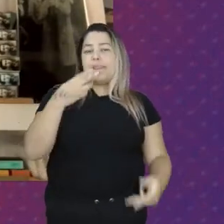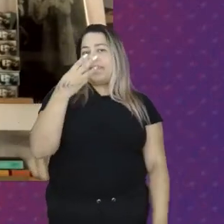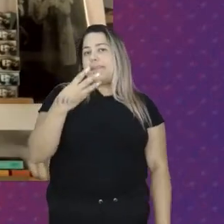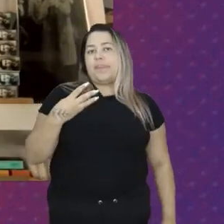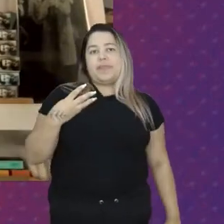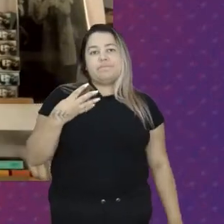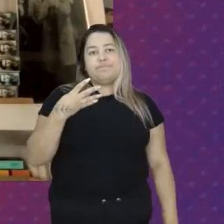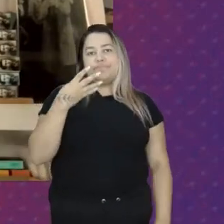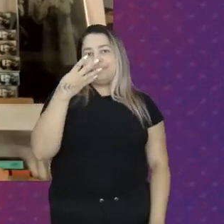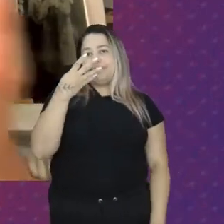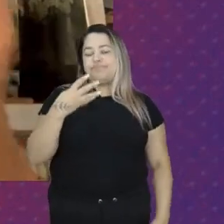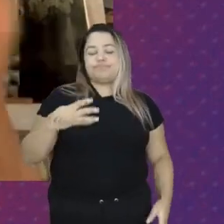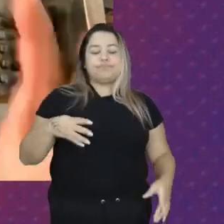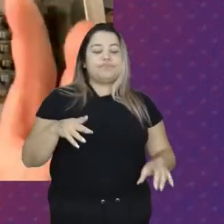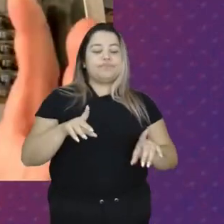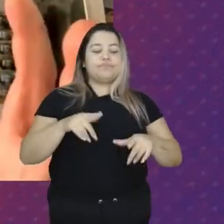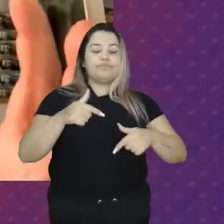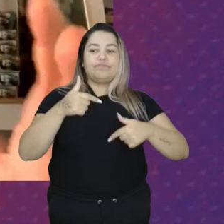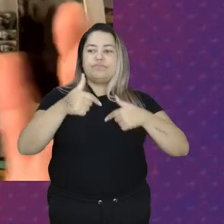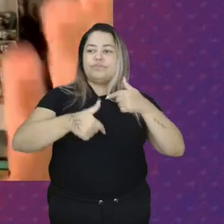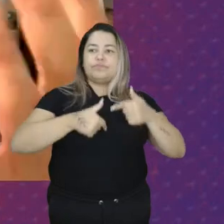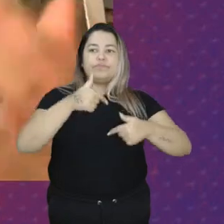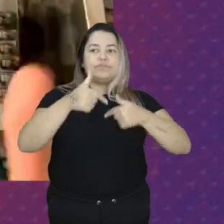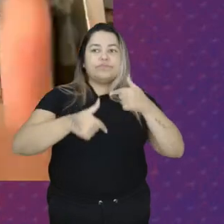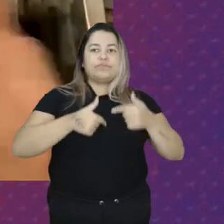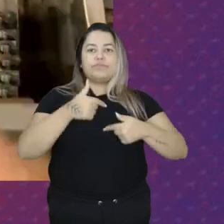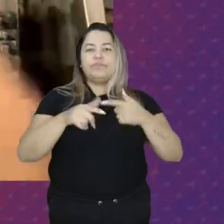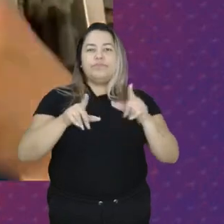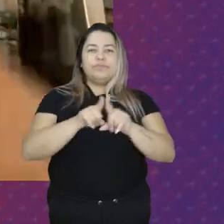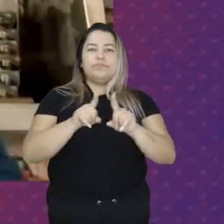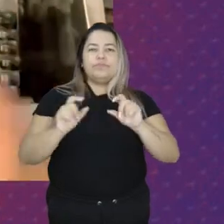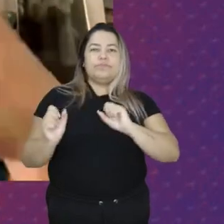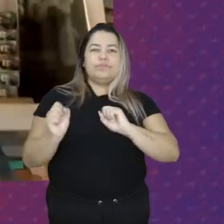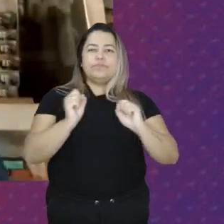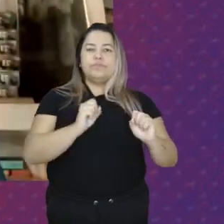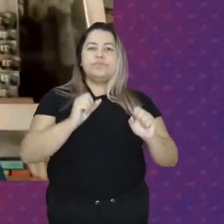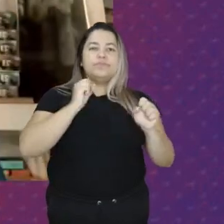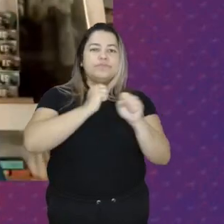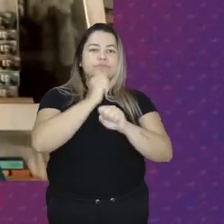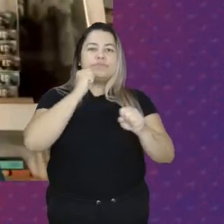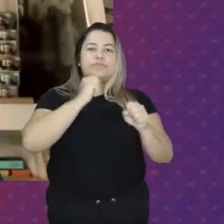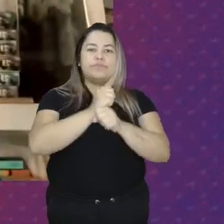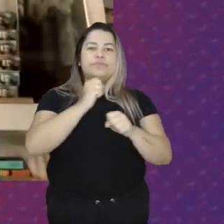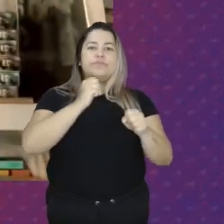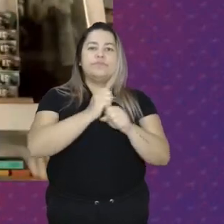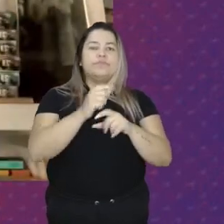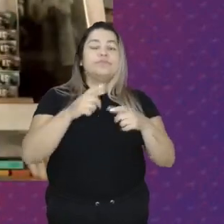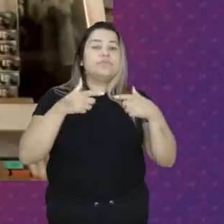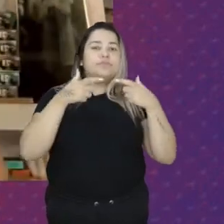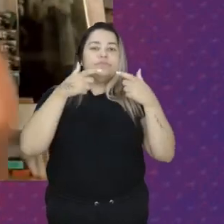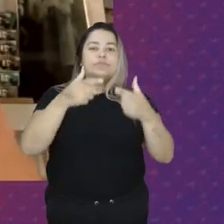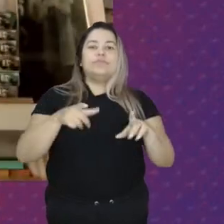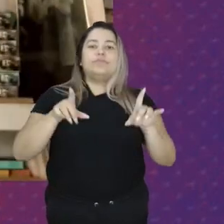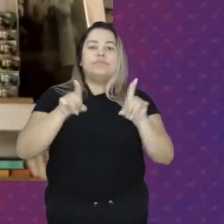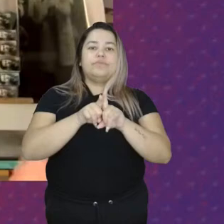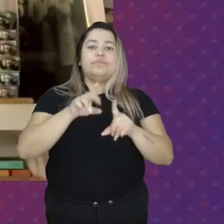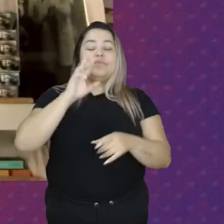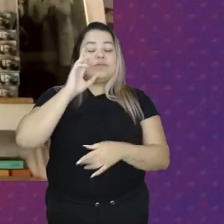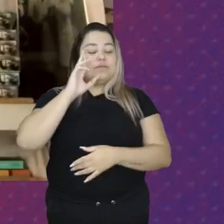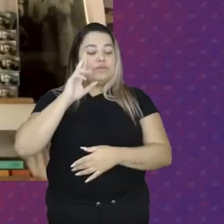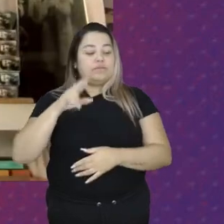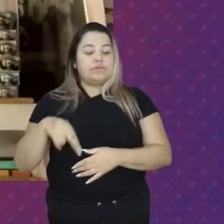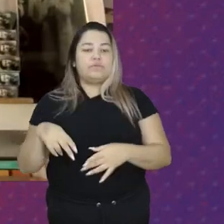às vezes quádrupla jornada de trabalho, possamos construir espaço de